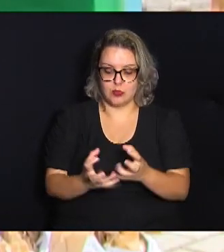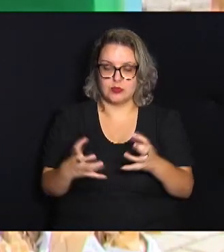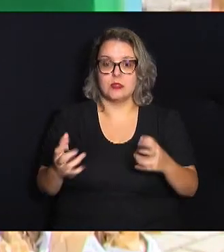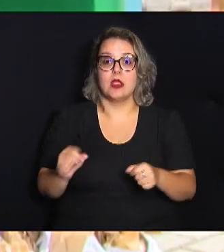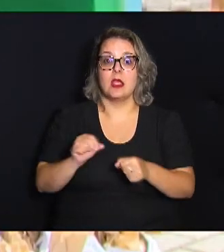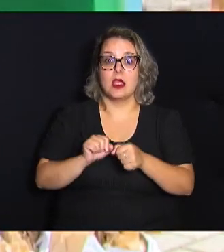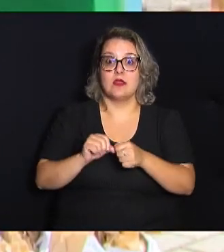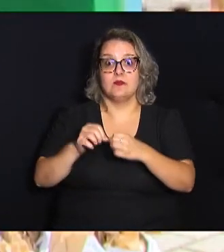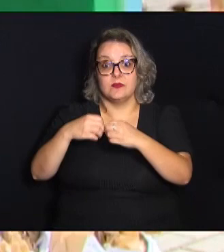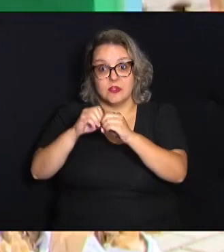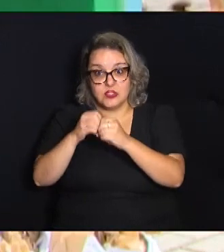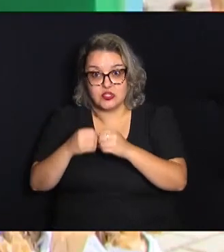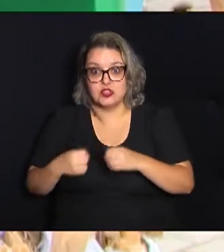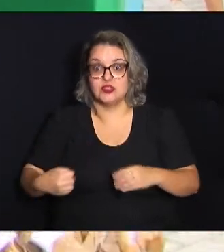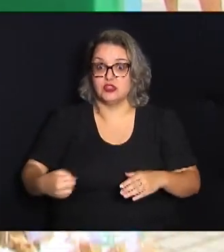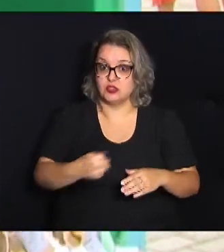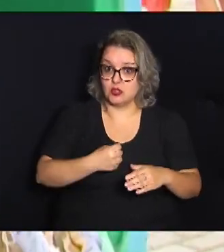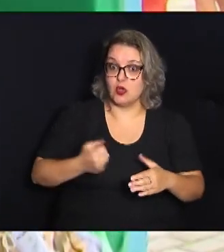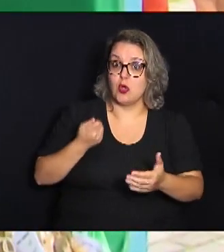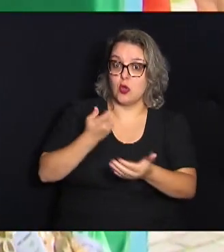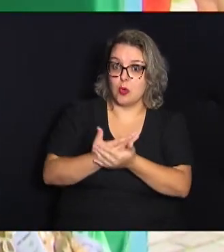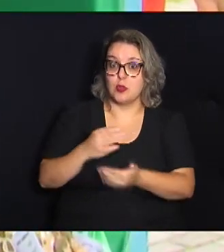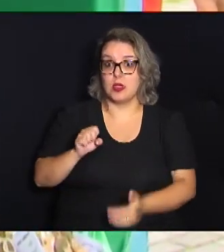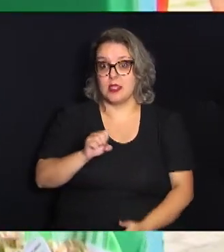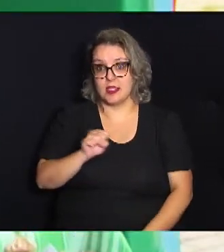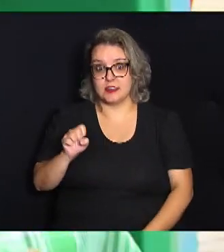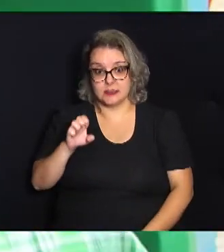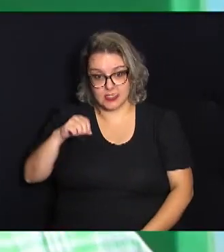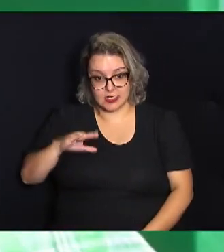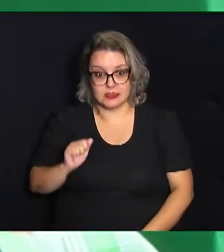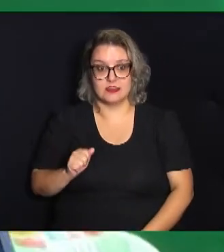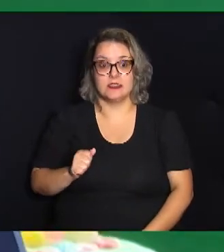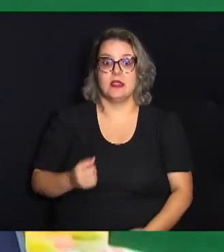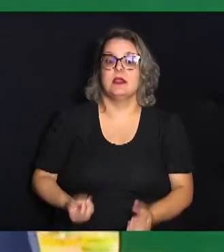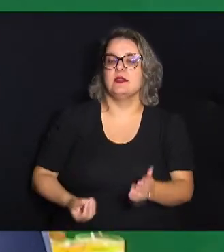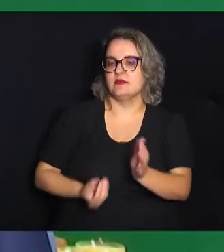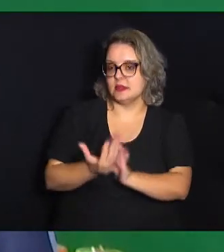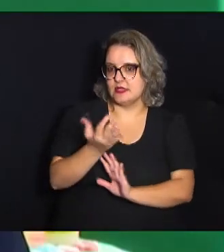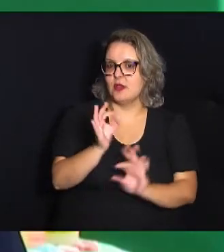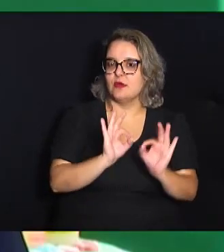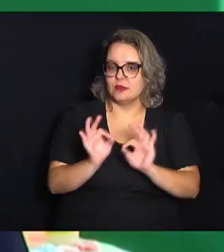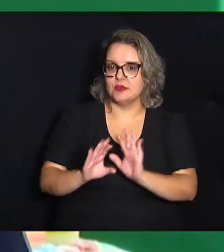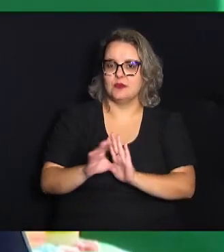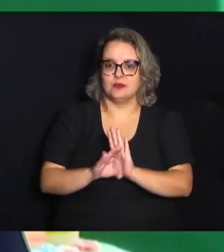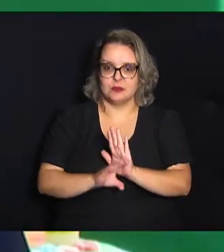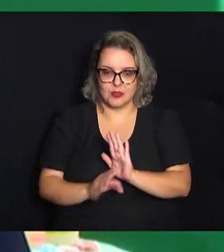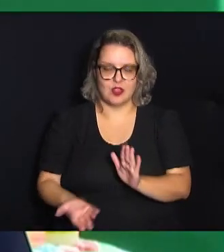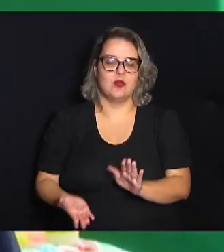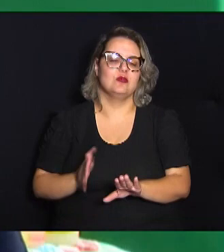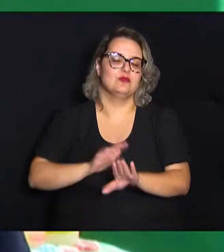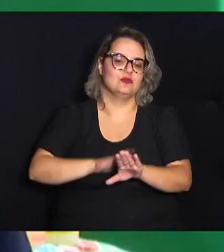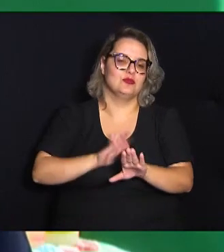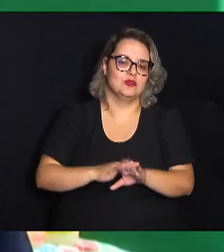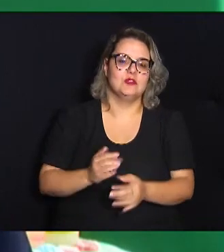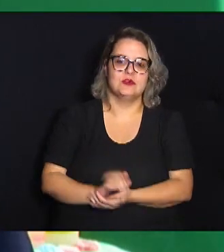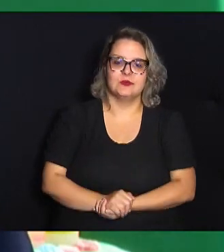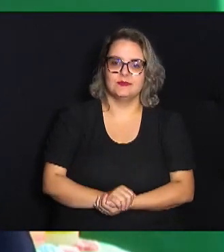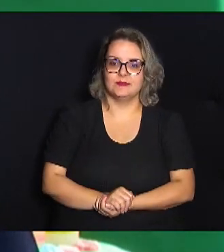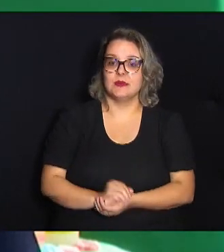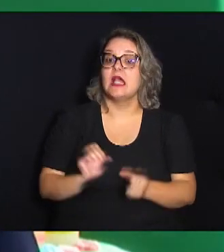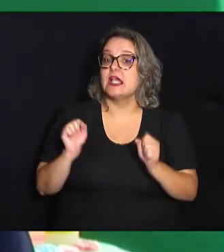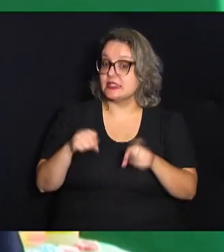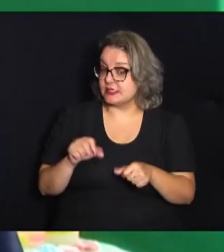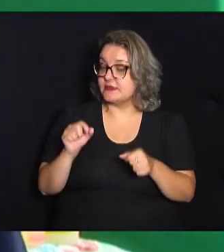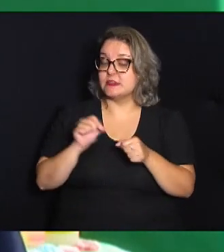laboratório, comprou as essências, tudo, e realizamos o nosso projeto, colocamos em prática. Sim, a gente fez como se